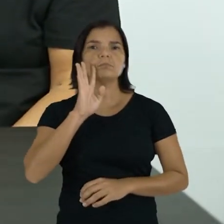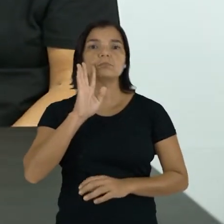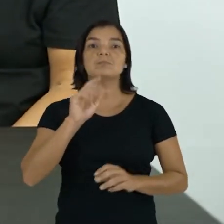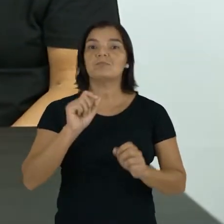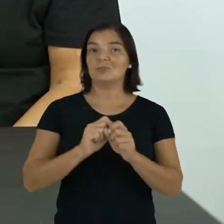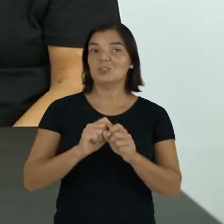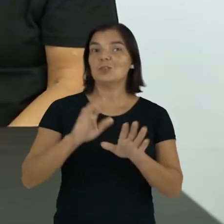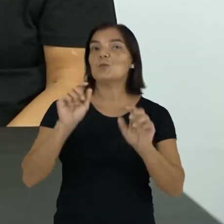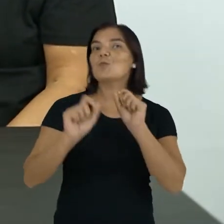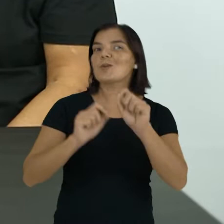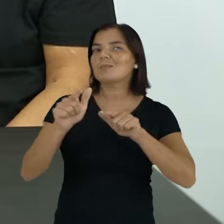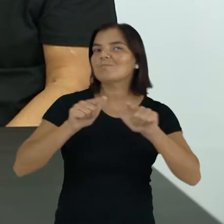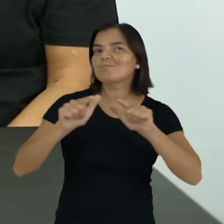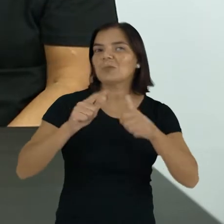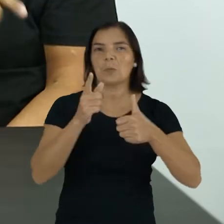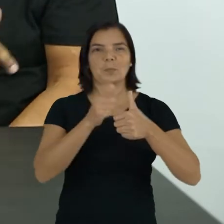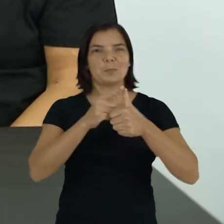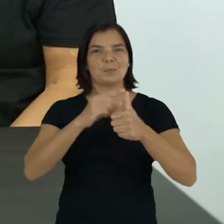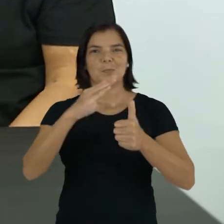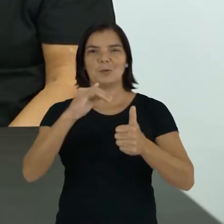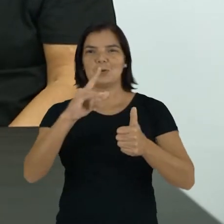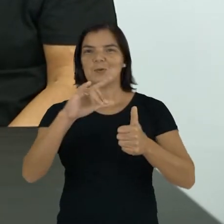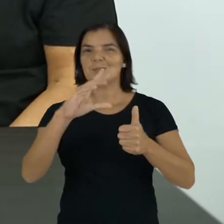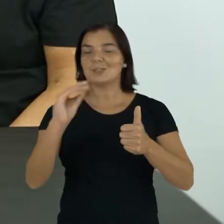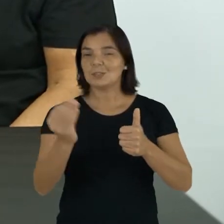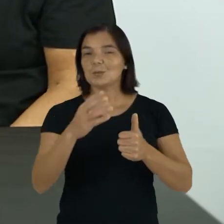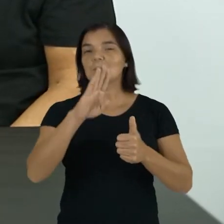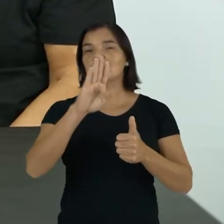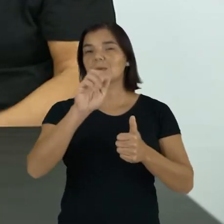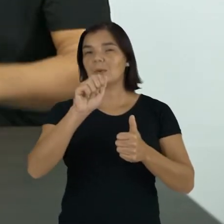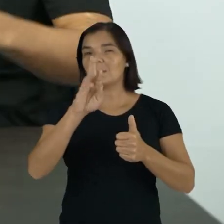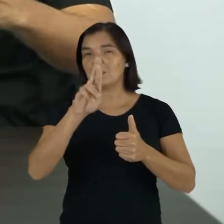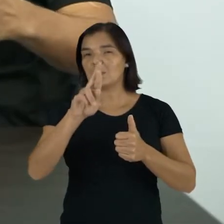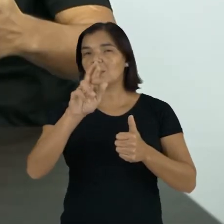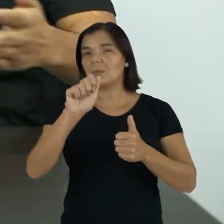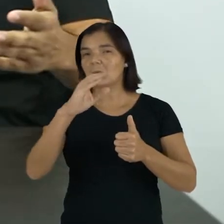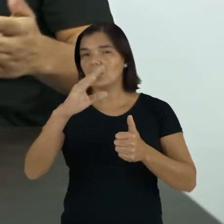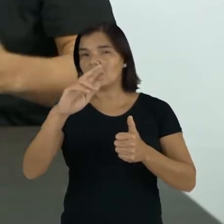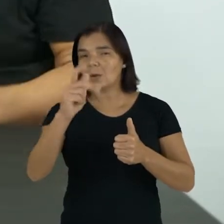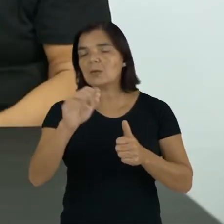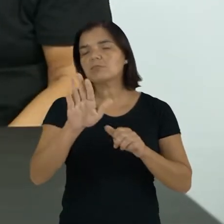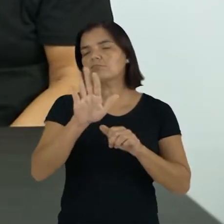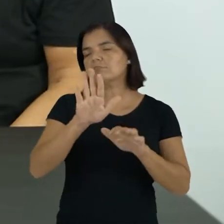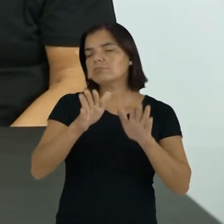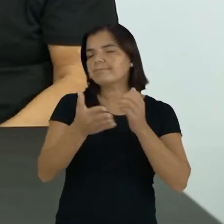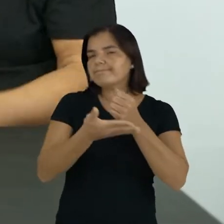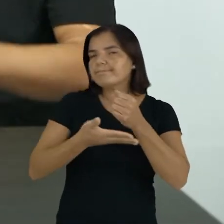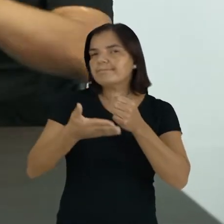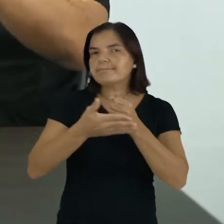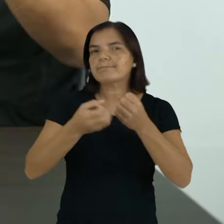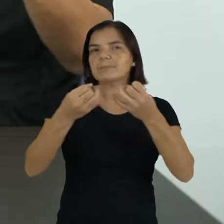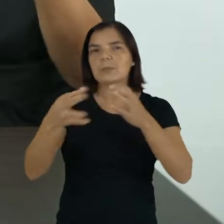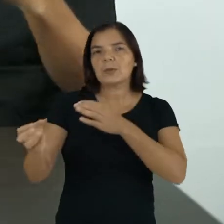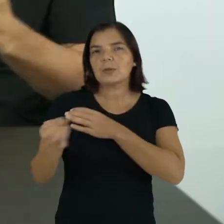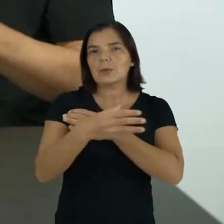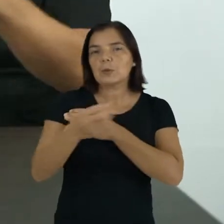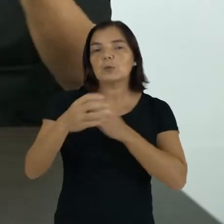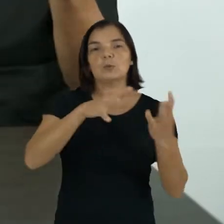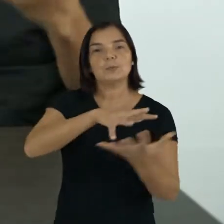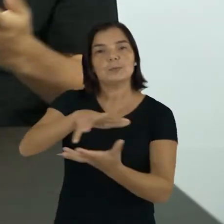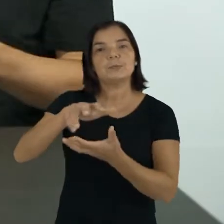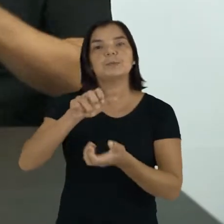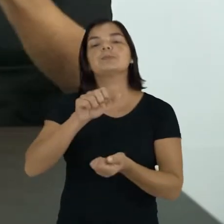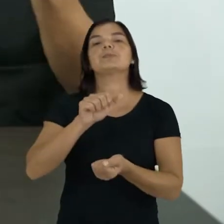borracha. Era o chamado primeiro ciclo da borracha, como eu já citei anteriormente. Então, basicamente, tudo que existia de inovações no